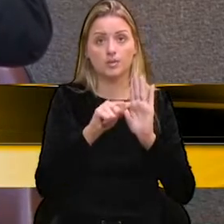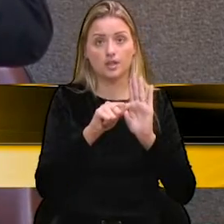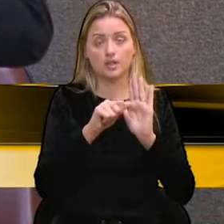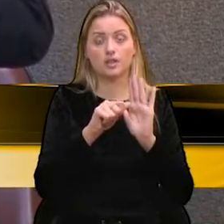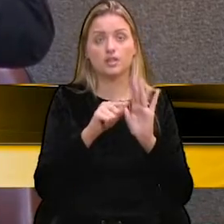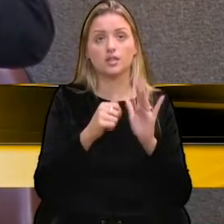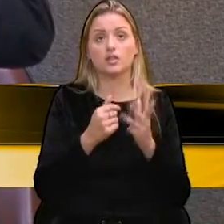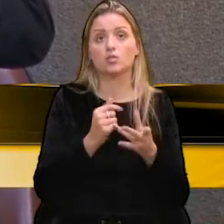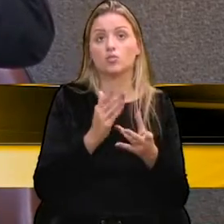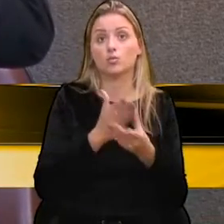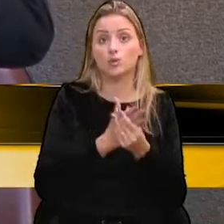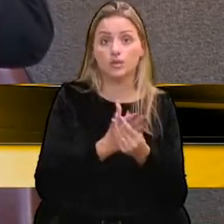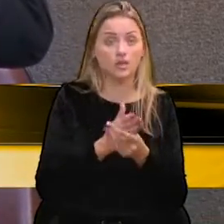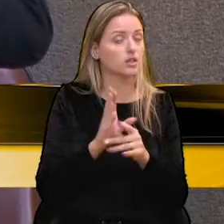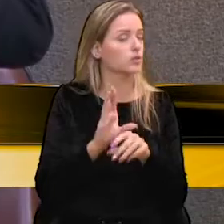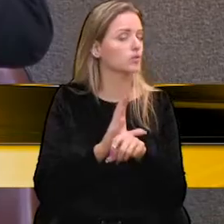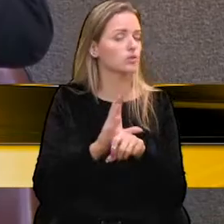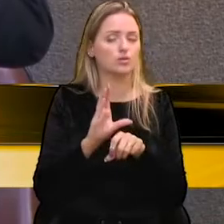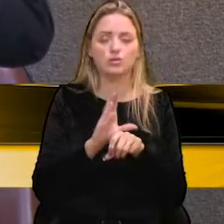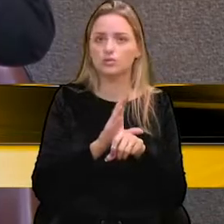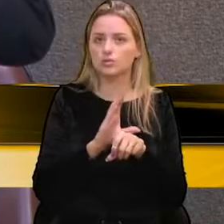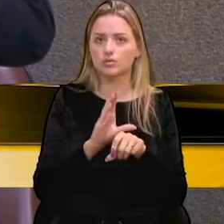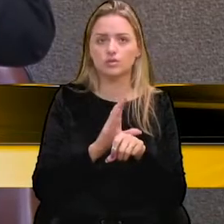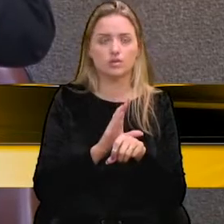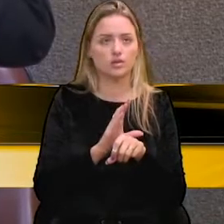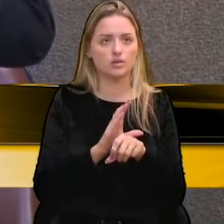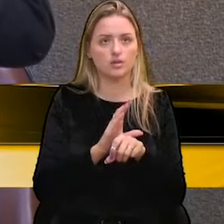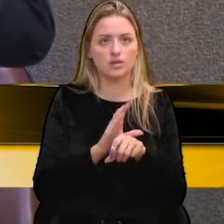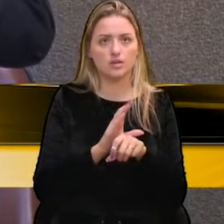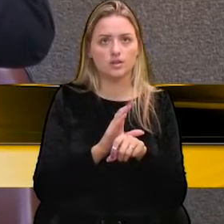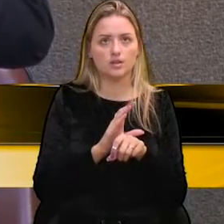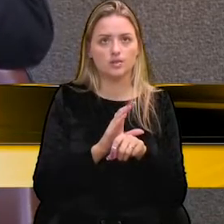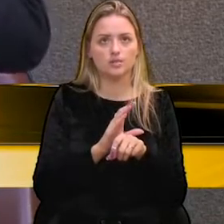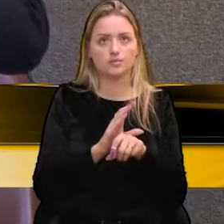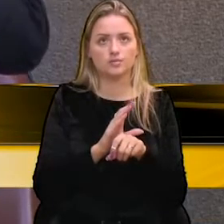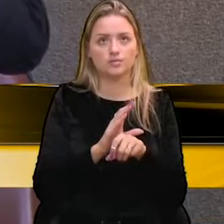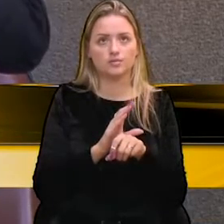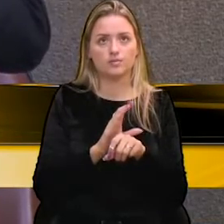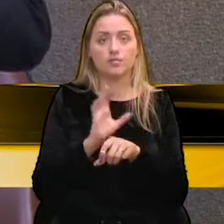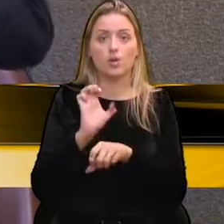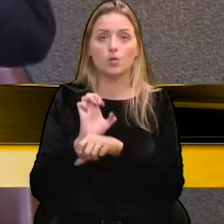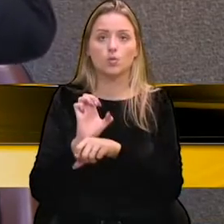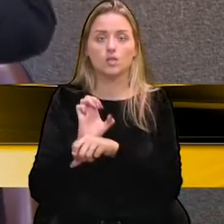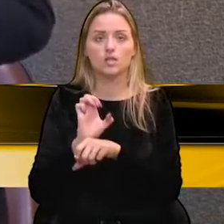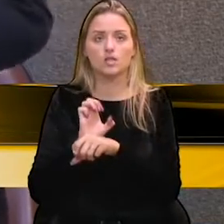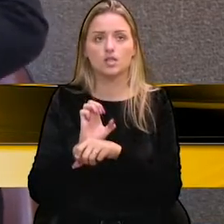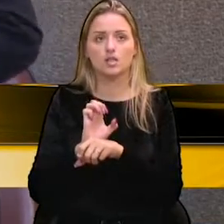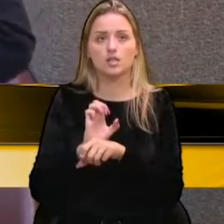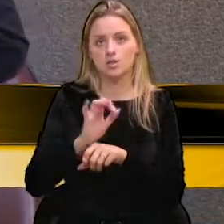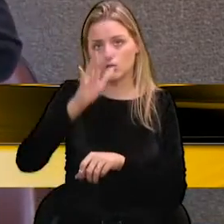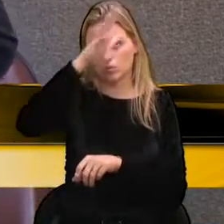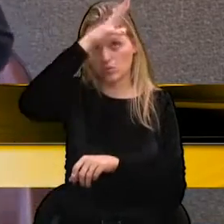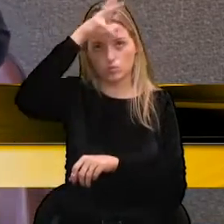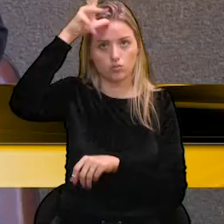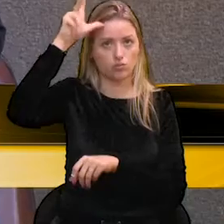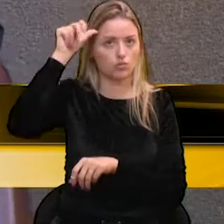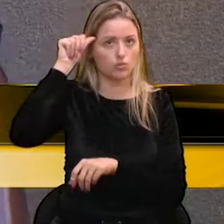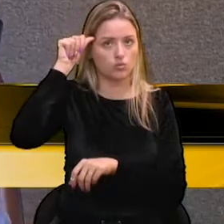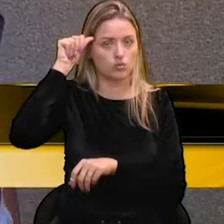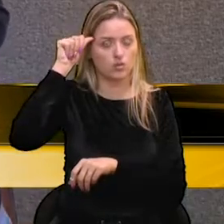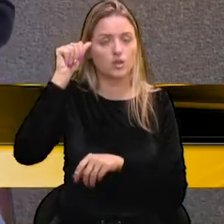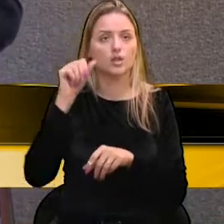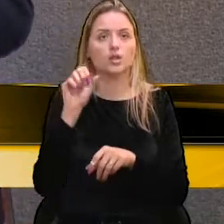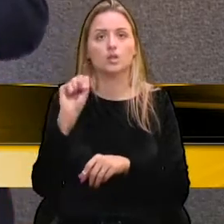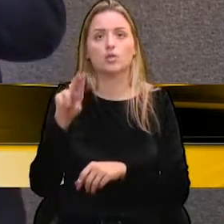julgamento, de uma ação direta de inconstitucionalidade no estado do Amazonas, aonde o